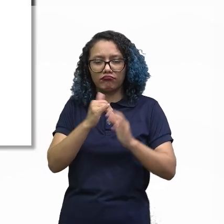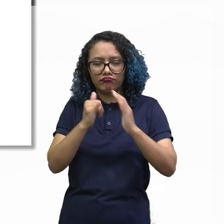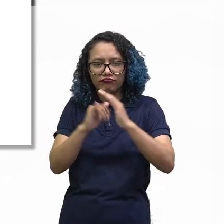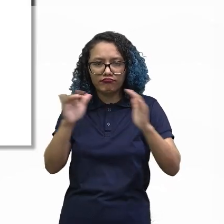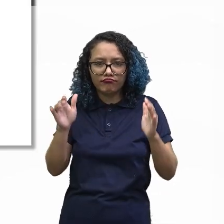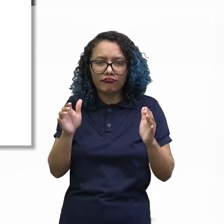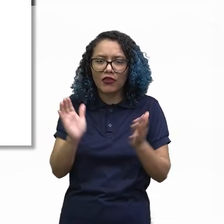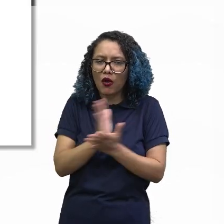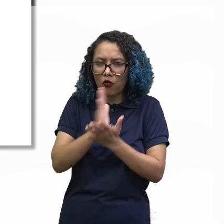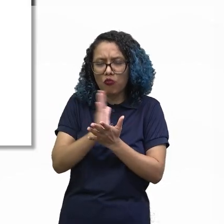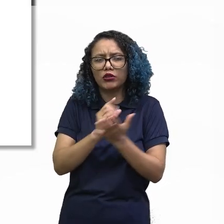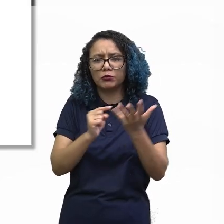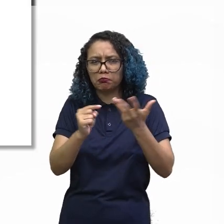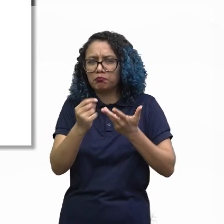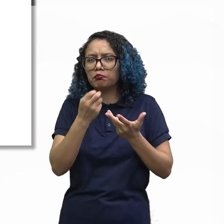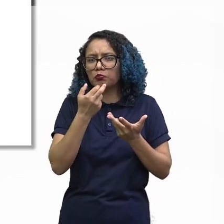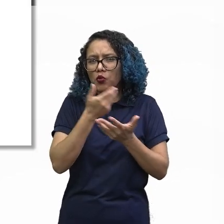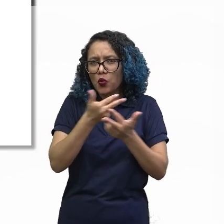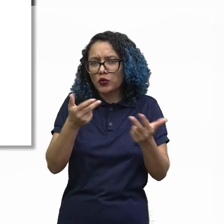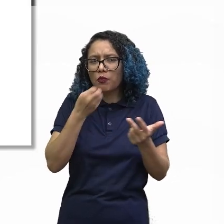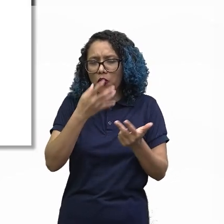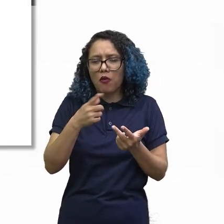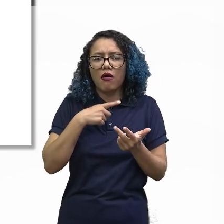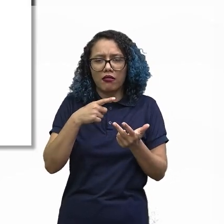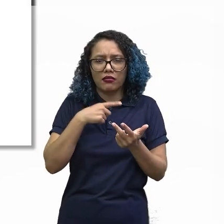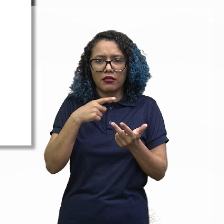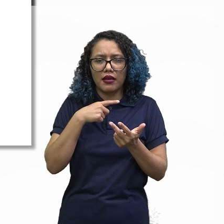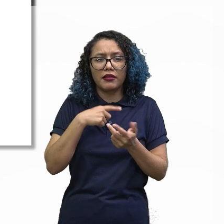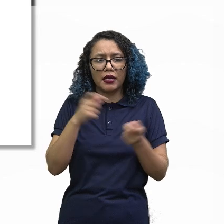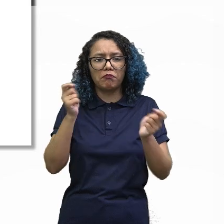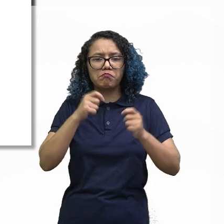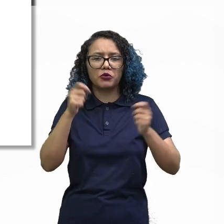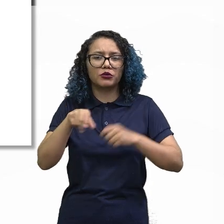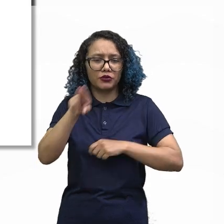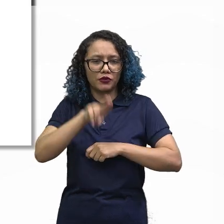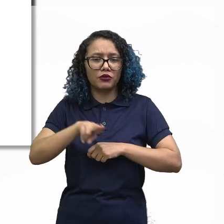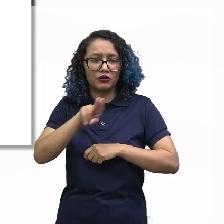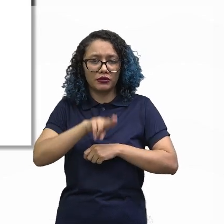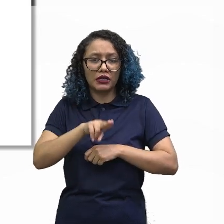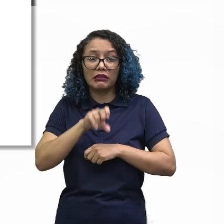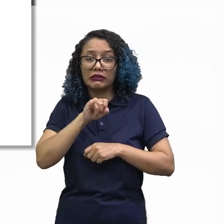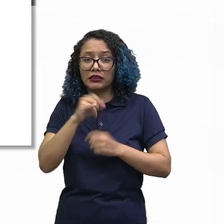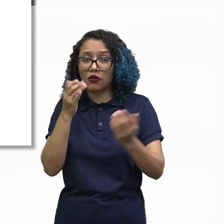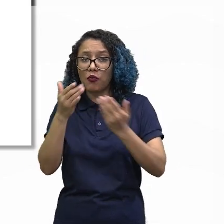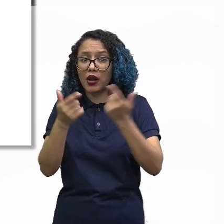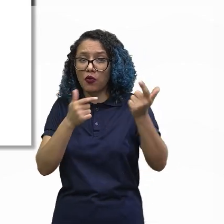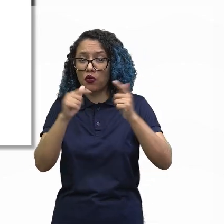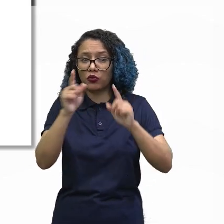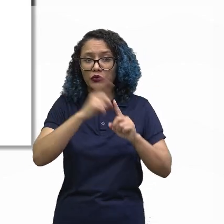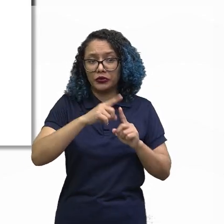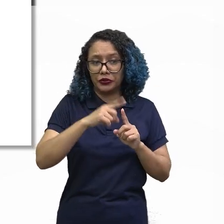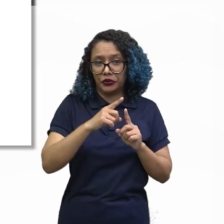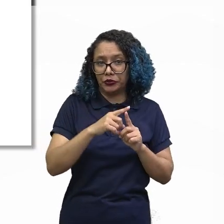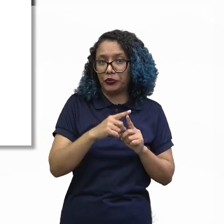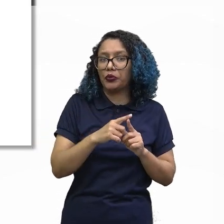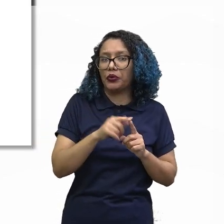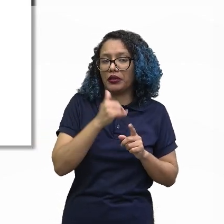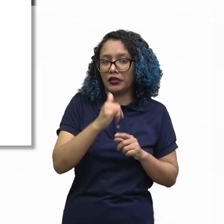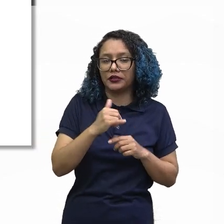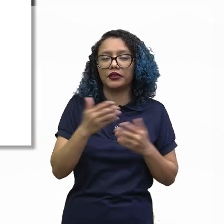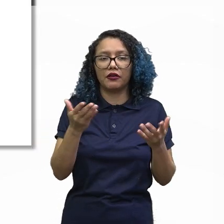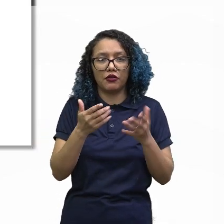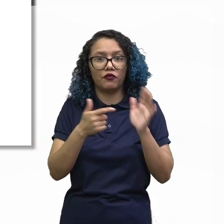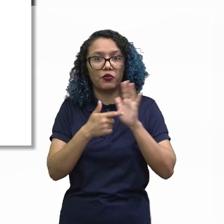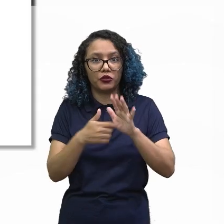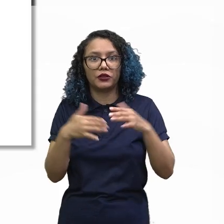vantagens que a tornam uma opção viável quando comparada às demais fontes de energia. Vamos